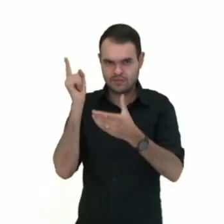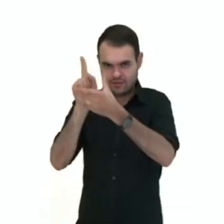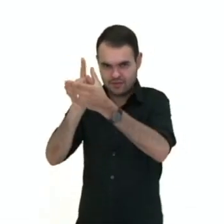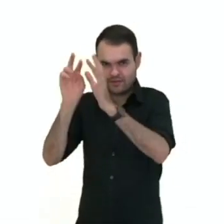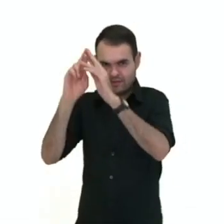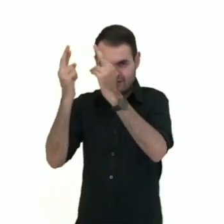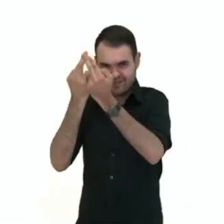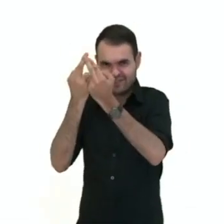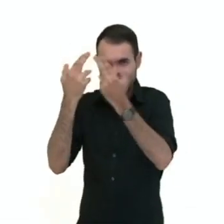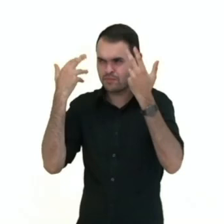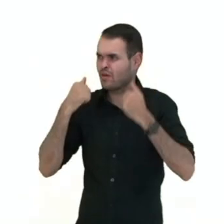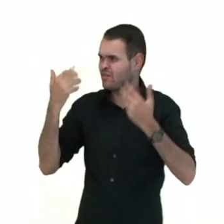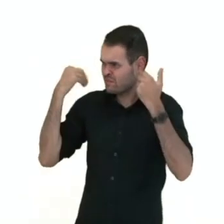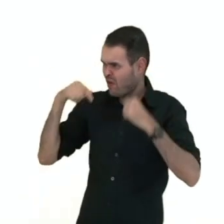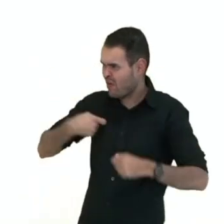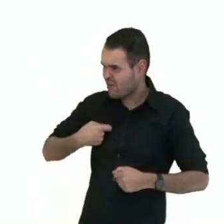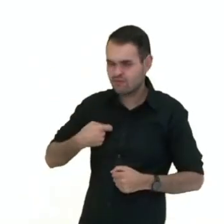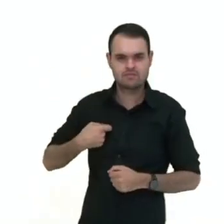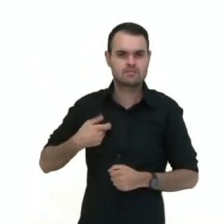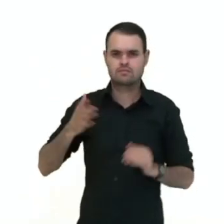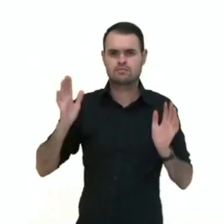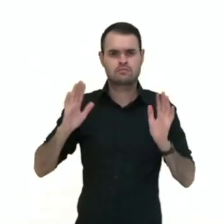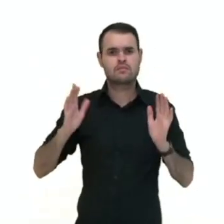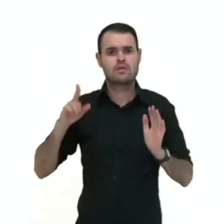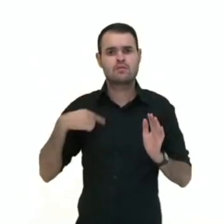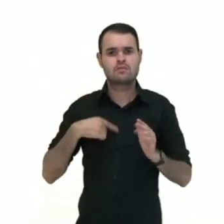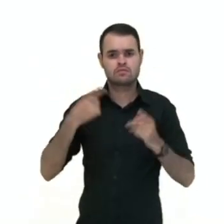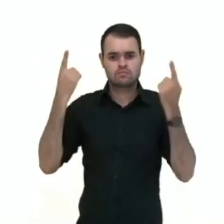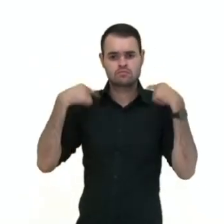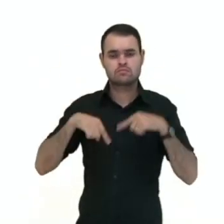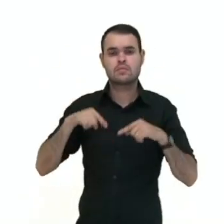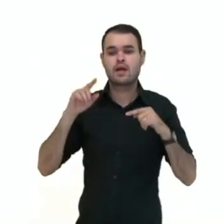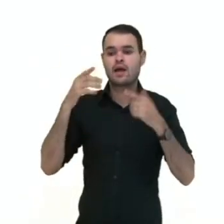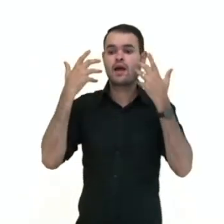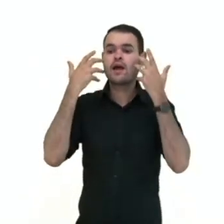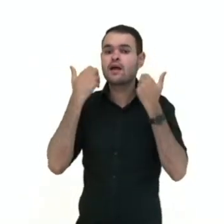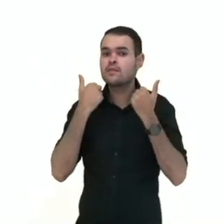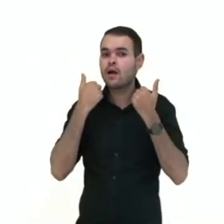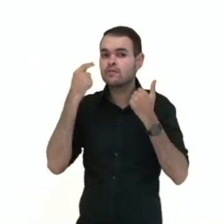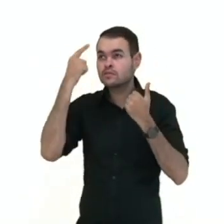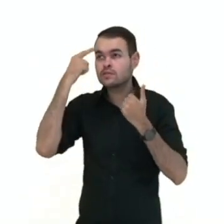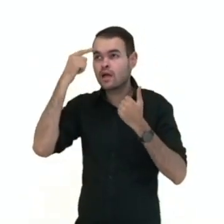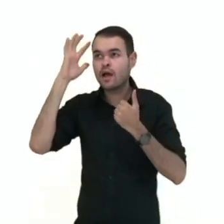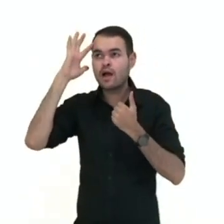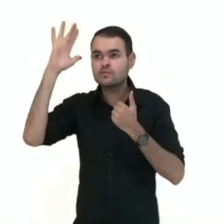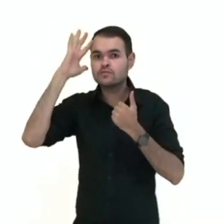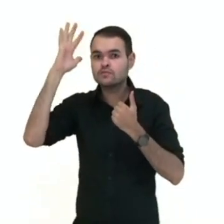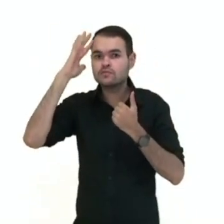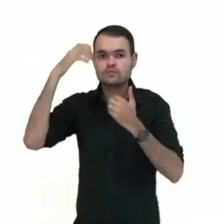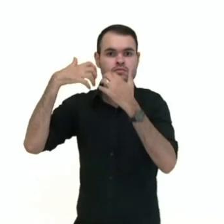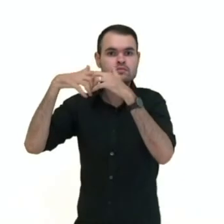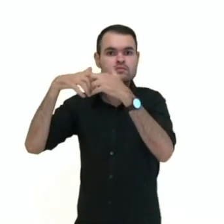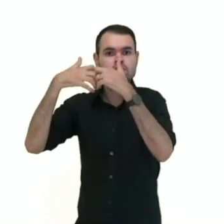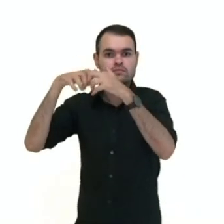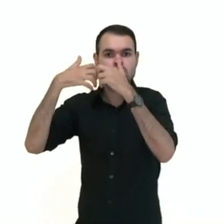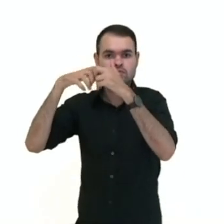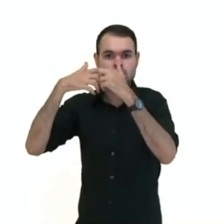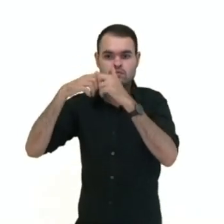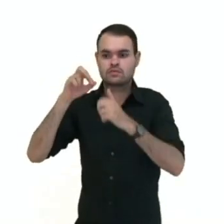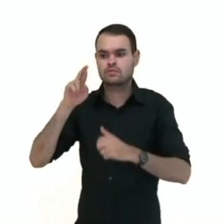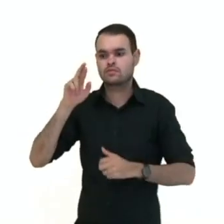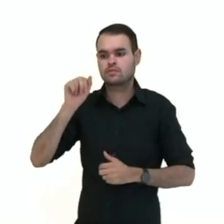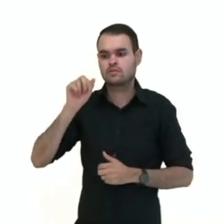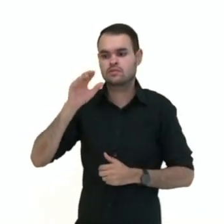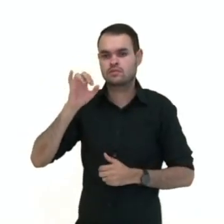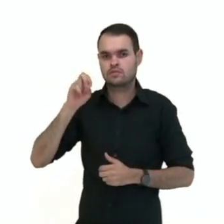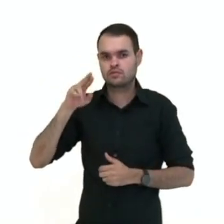como assim? Você está me chamando de animal? Não, nós somos animais, nós somos os racionais. Assim nós somos classificados, nós pertencemos ao